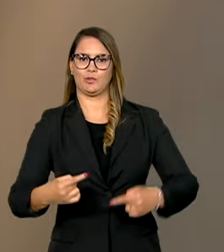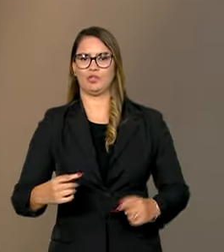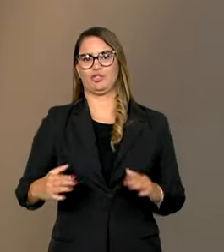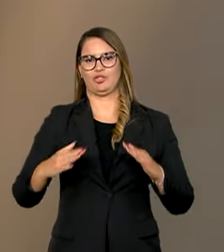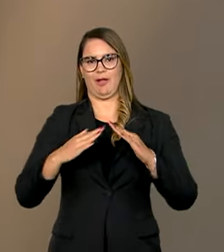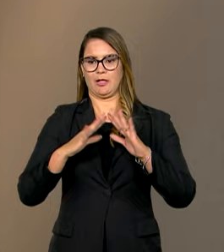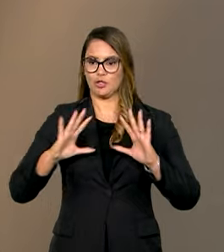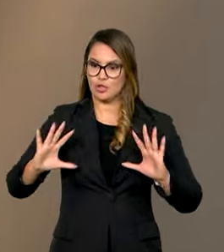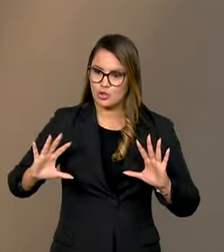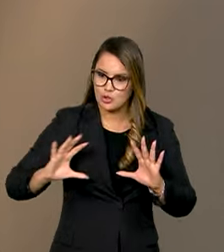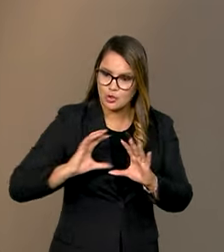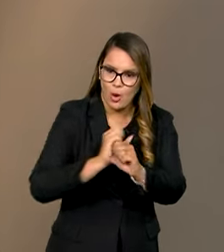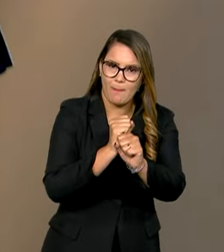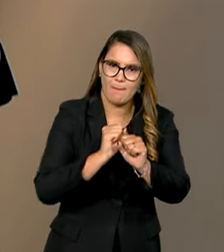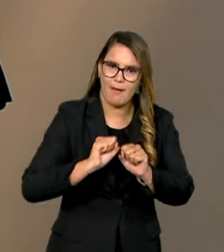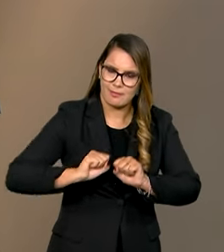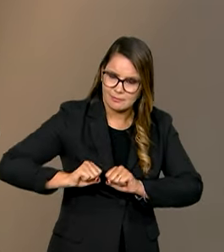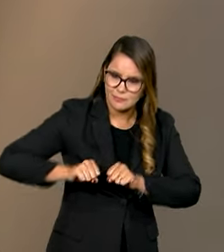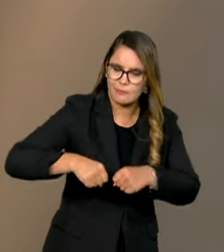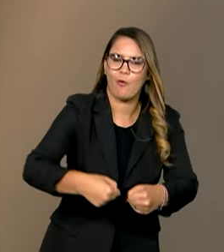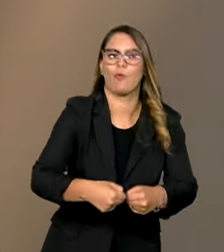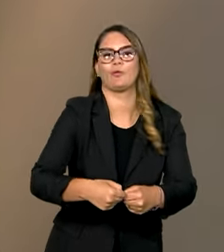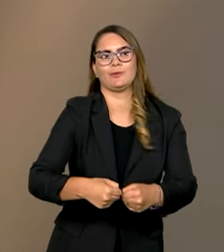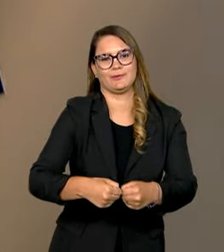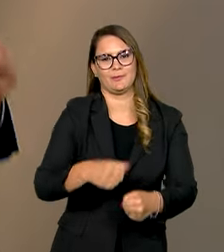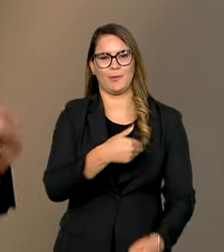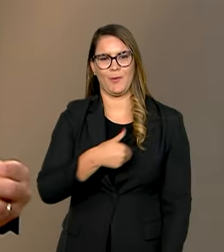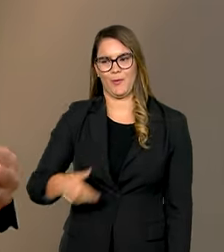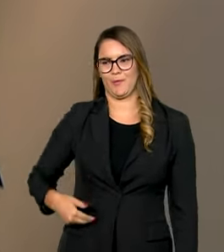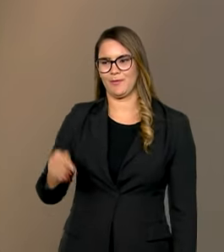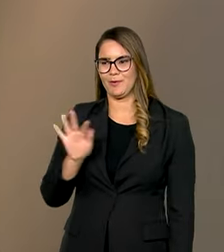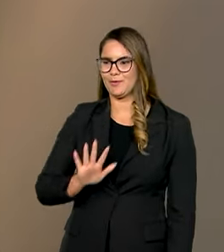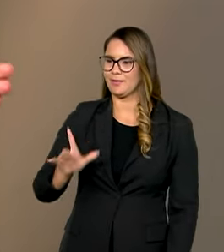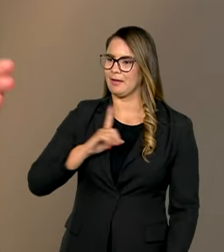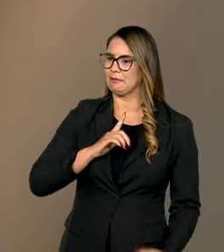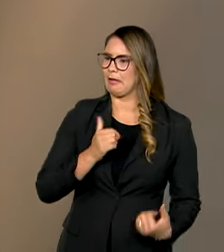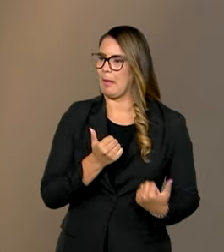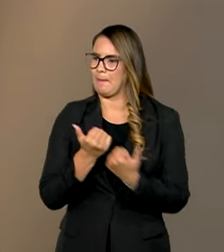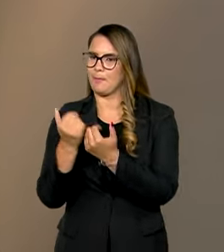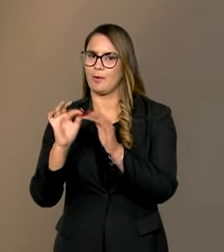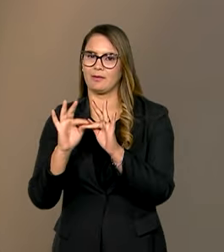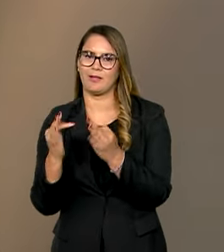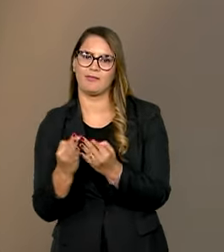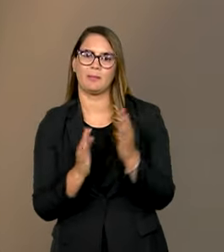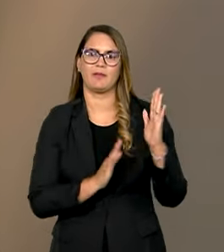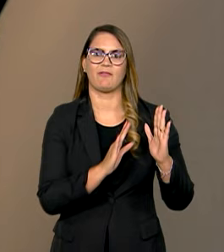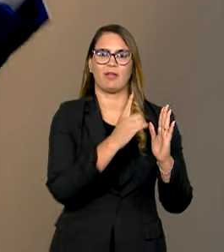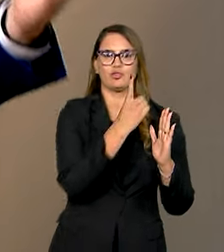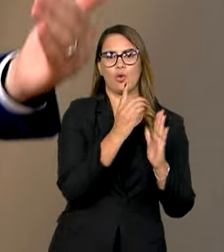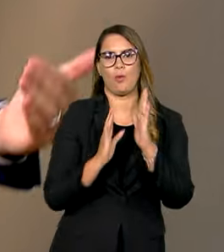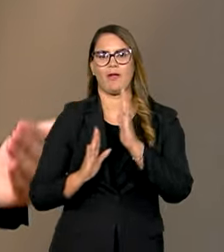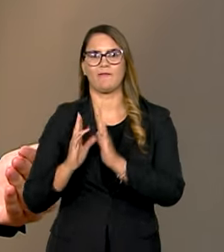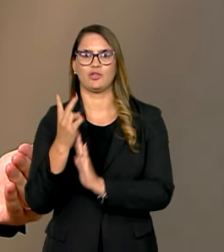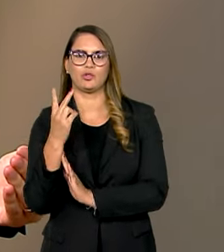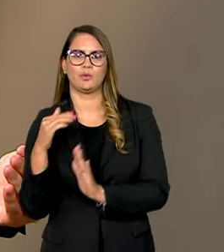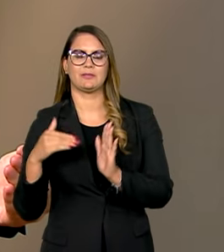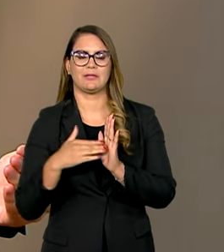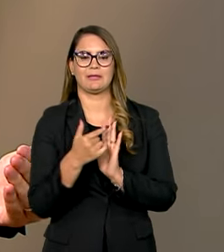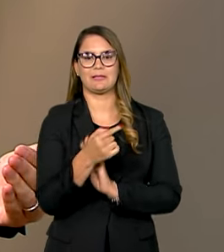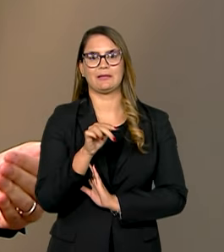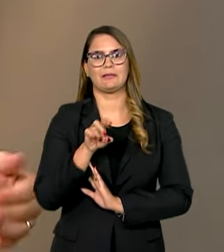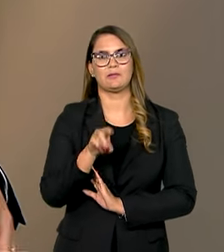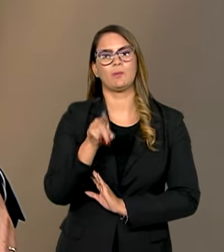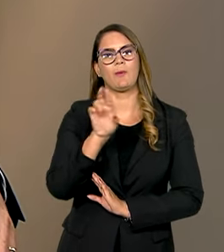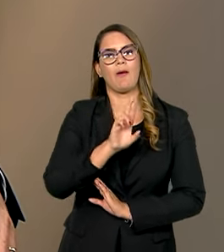somando os esforços. Porque o governo federal tem, por exemplo, subsídios das famílias que são do faixa 1 e do faixa 2 até R$ 55 mil de